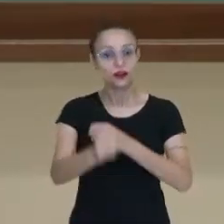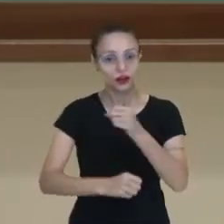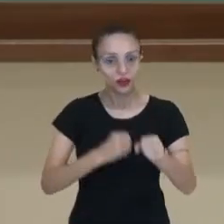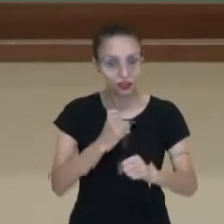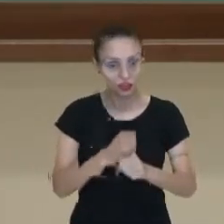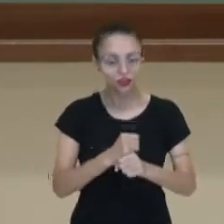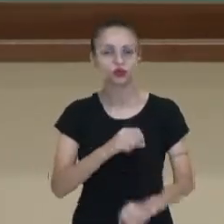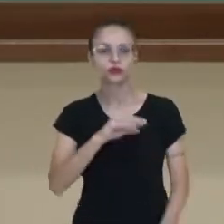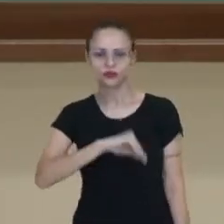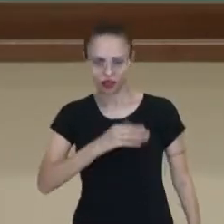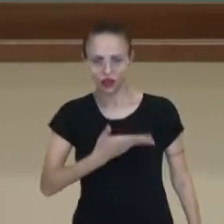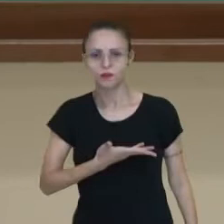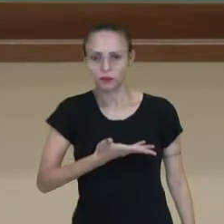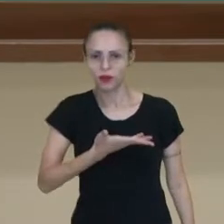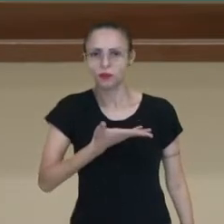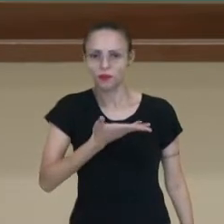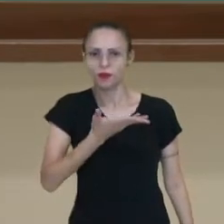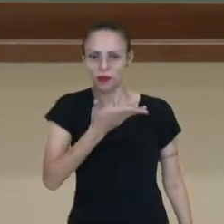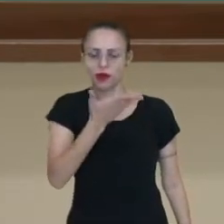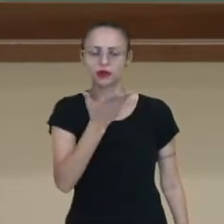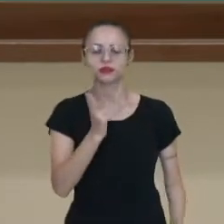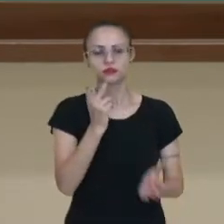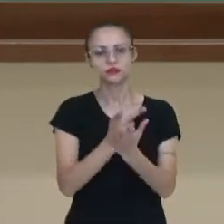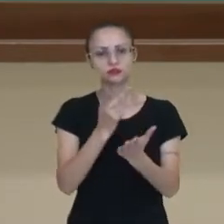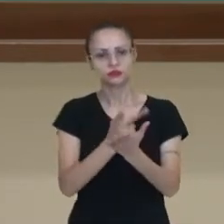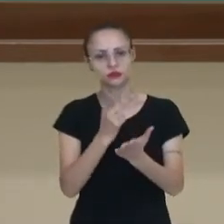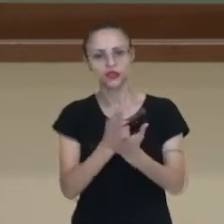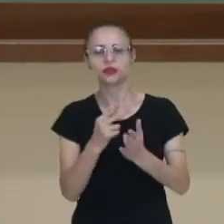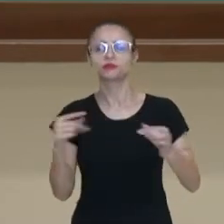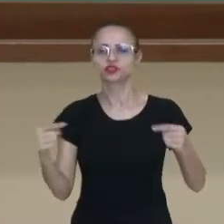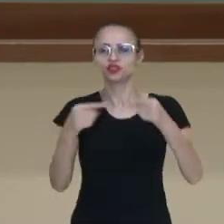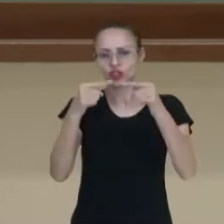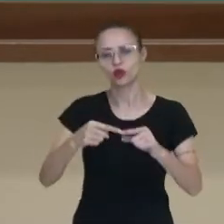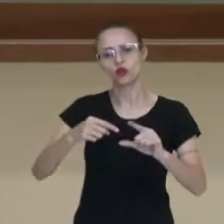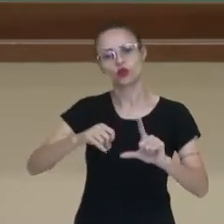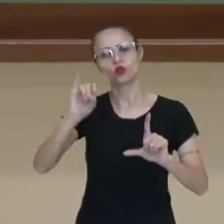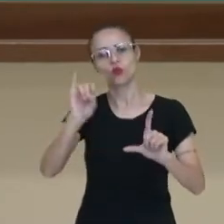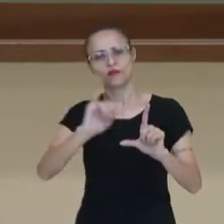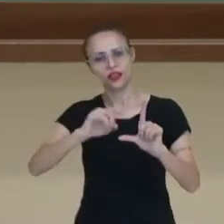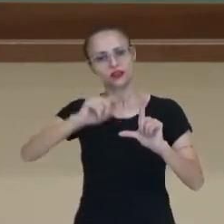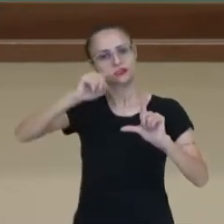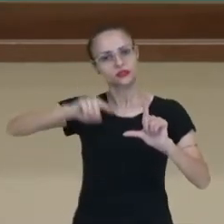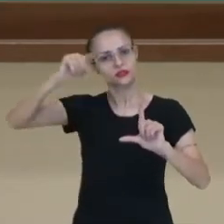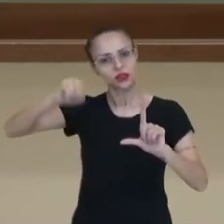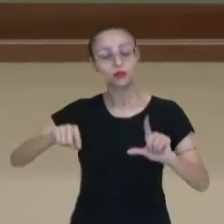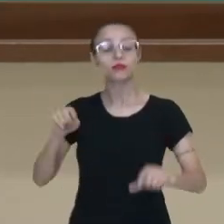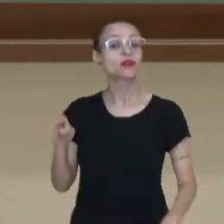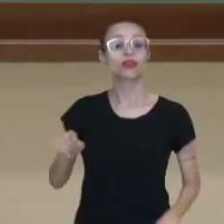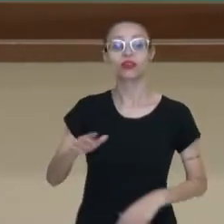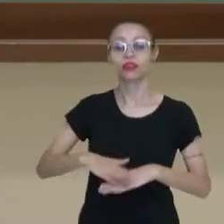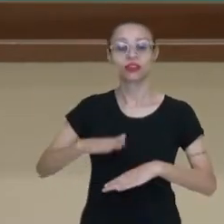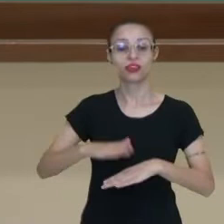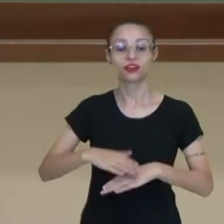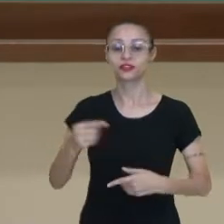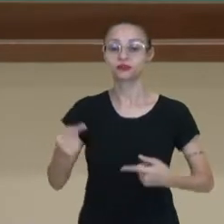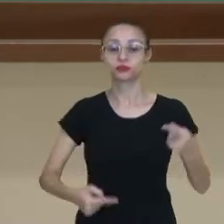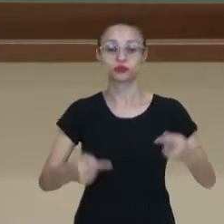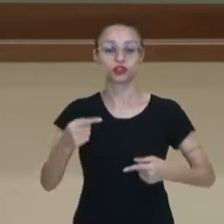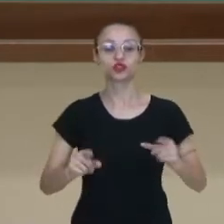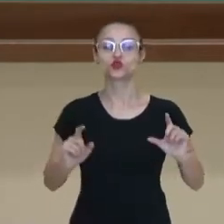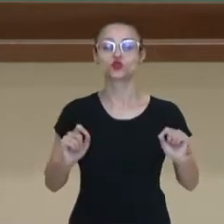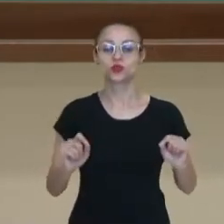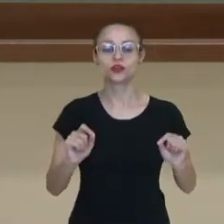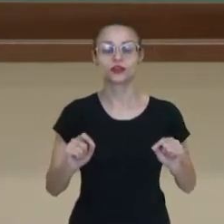tem que ser reajustado. Geralmente era reajustado de acordo com a inflação do ano anterior. O Castelo Branco ele vai começar uma política em que ele vai